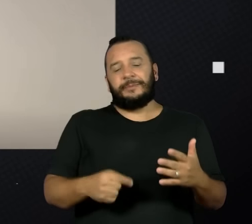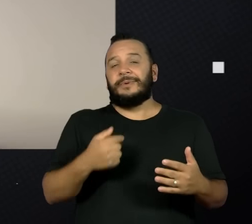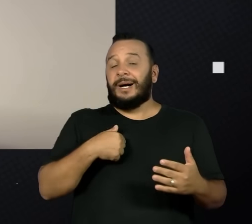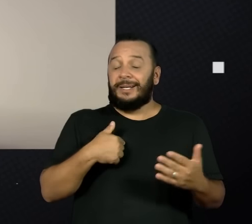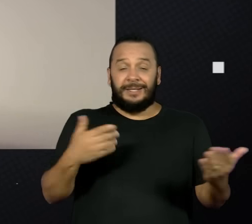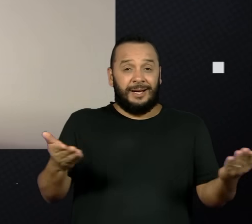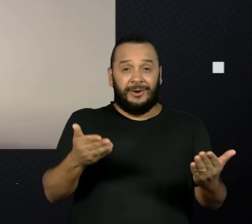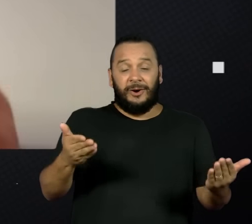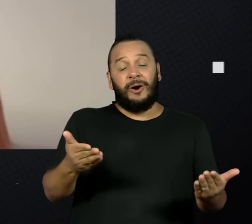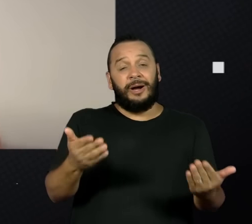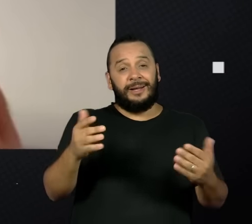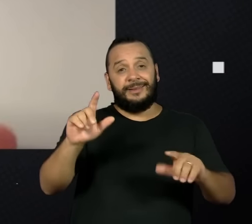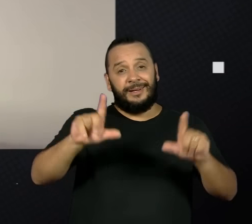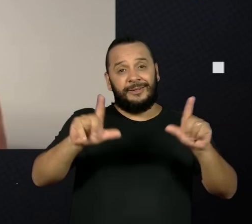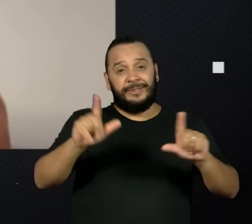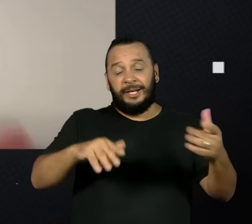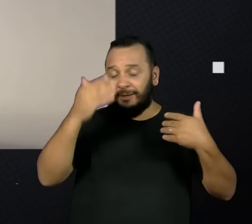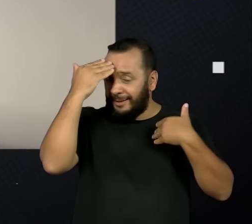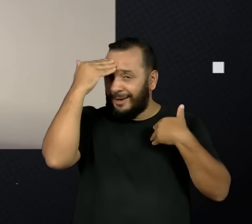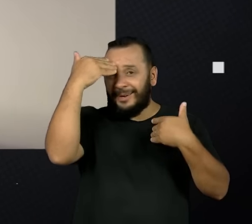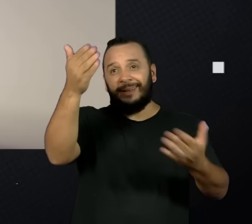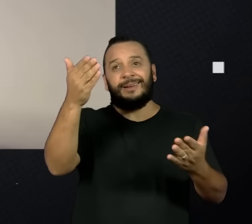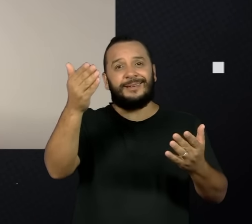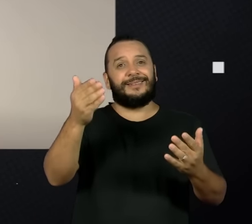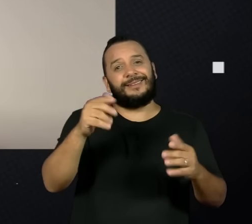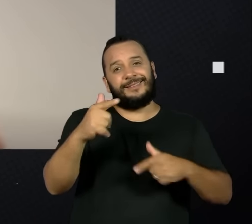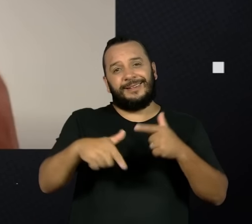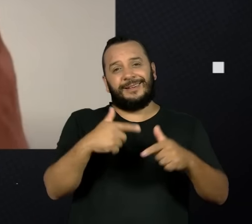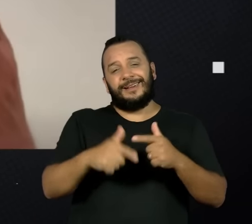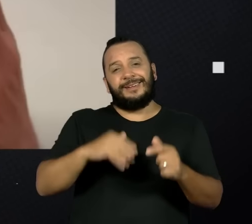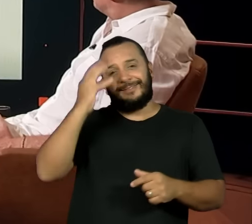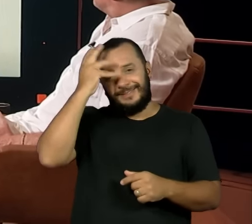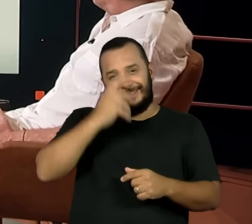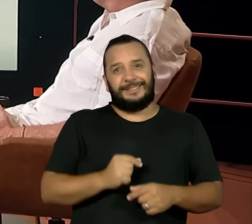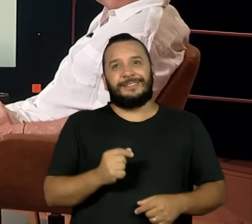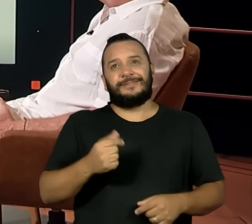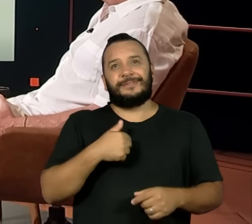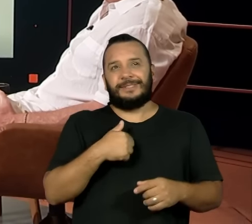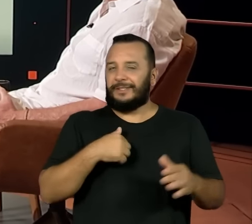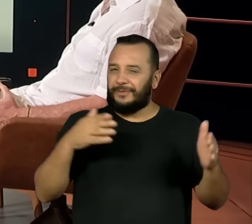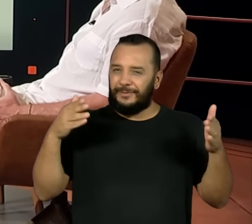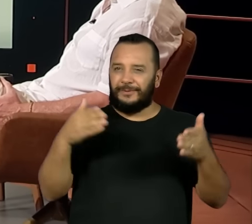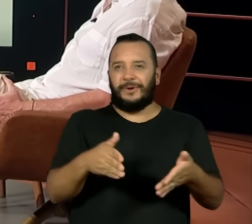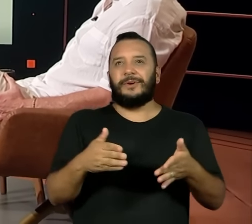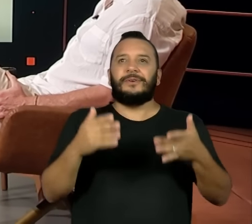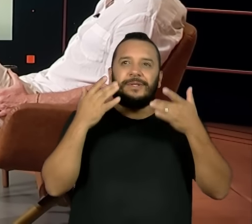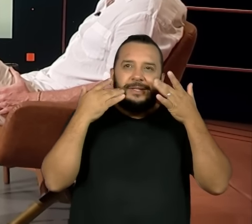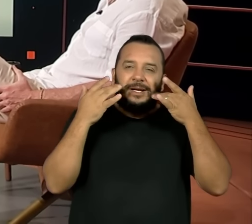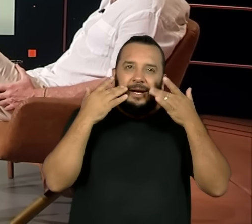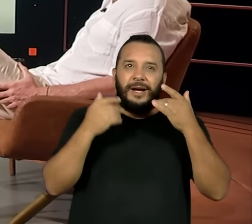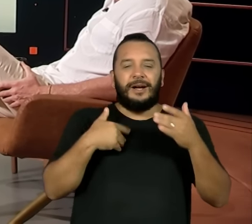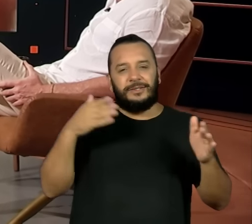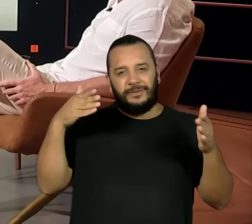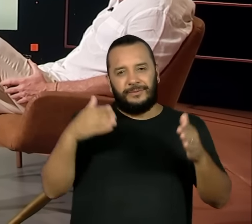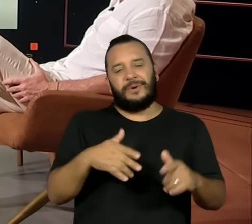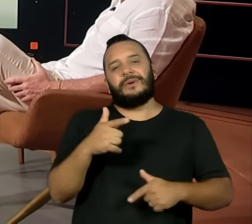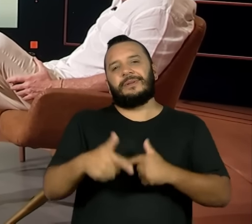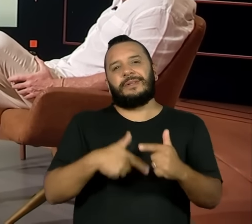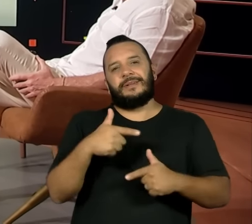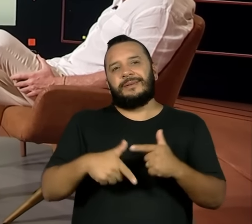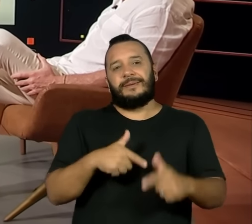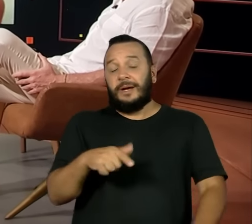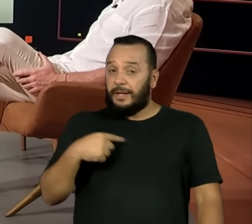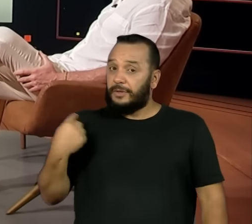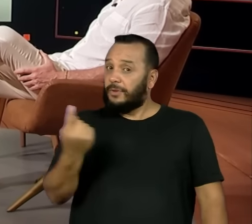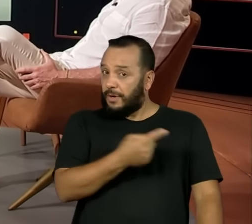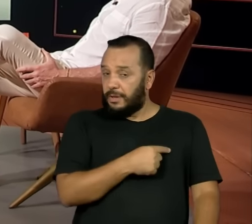publicamente pelo seu seu trabalho lindo pela sua dedicação ao teatro pela sua Dedicação à sua profissão à